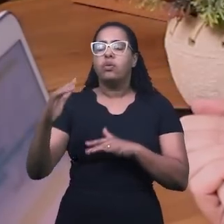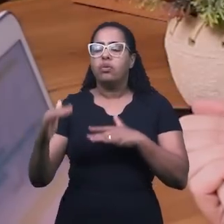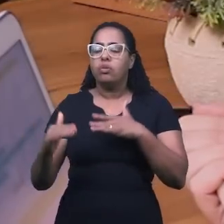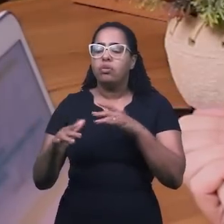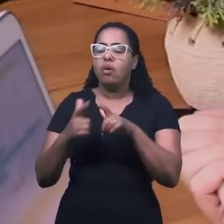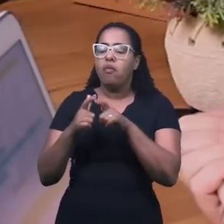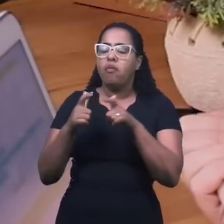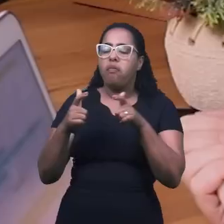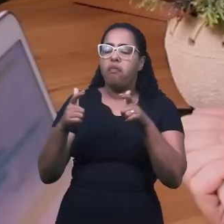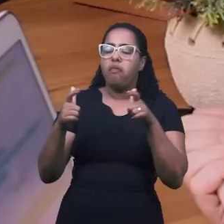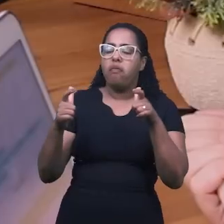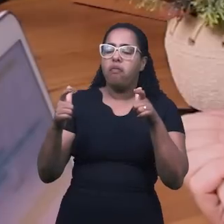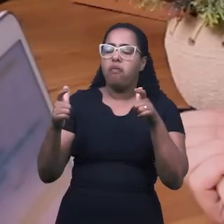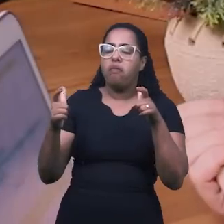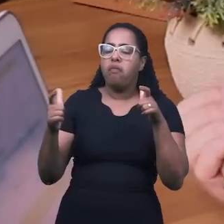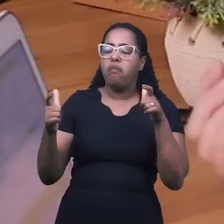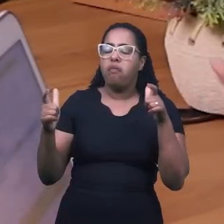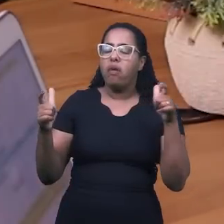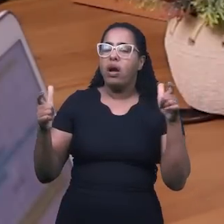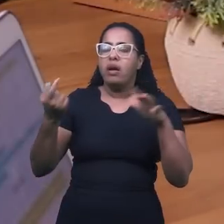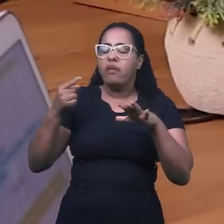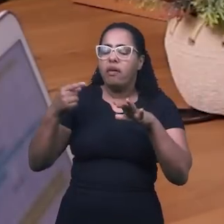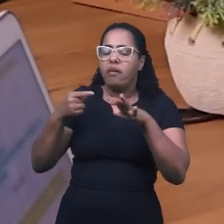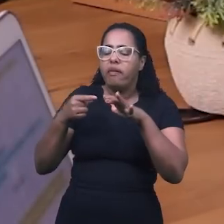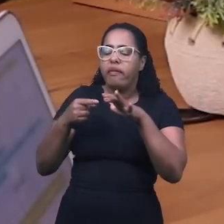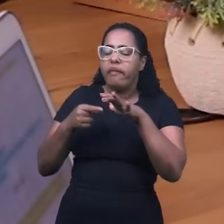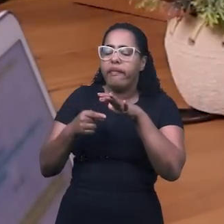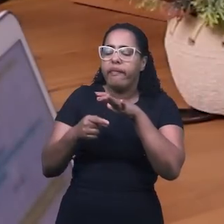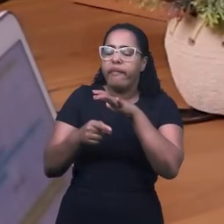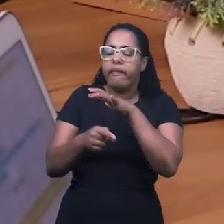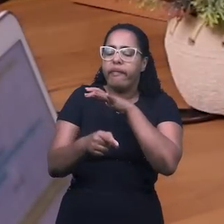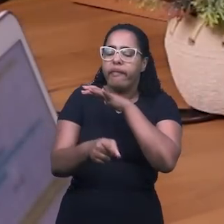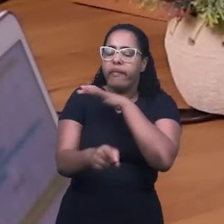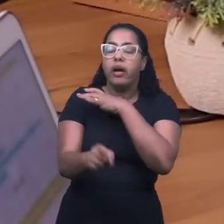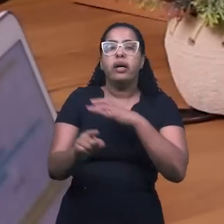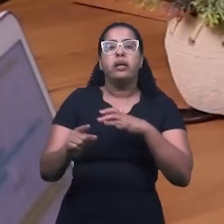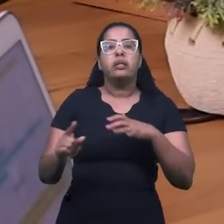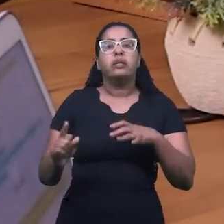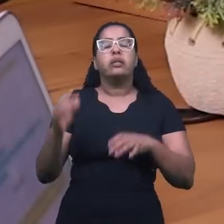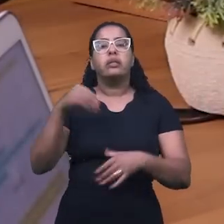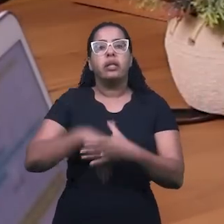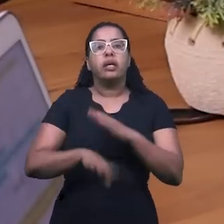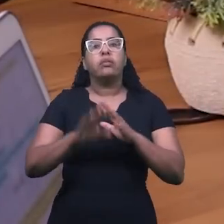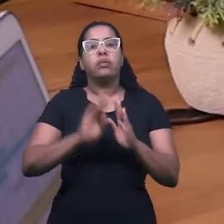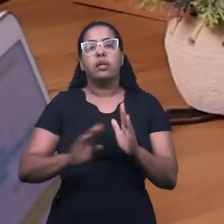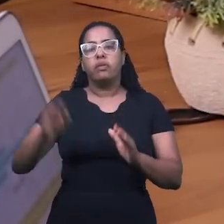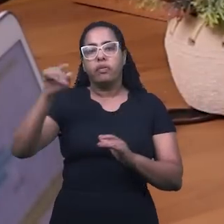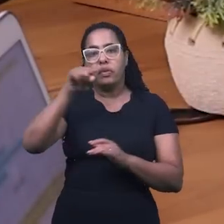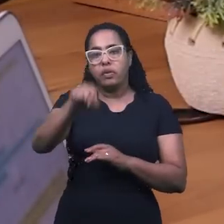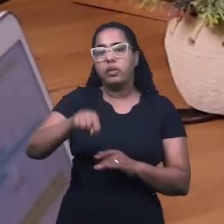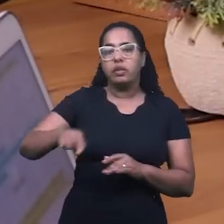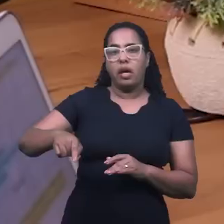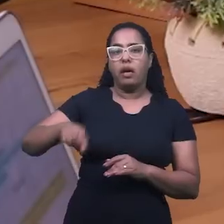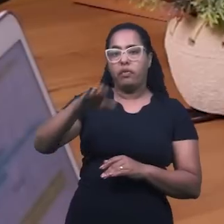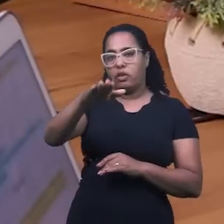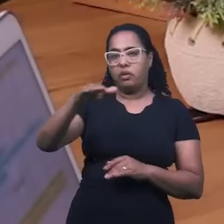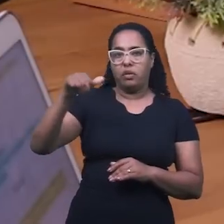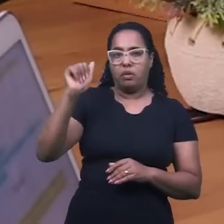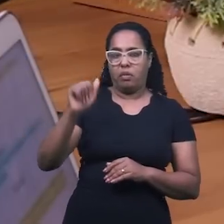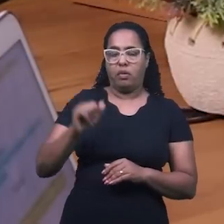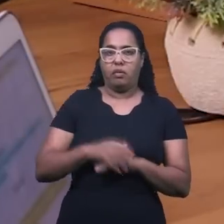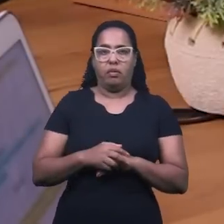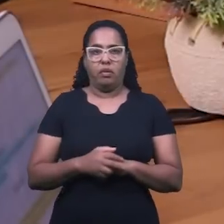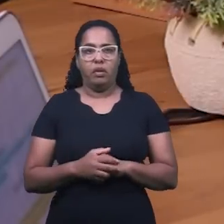Senhor e ele vai amplificando, você vai se aprofundando dentro da sua instrumentalidade. Então,